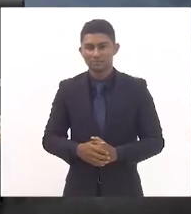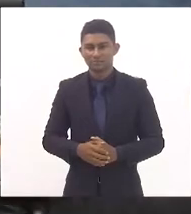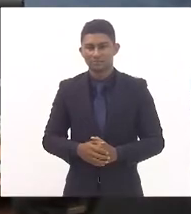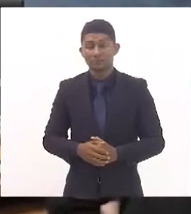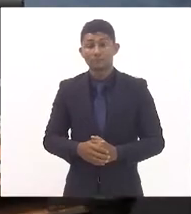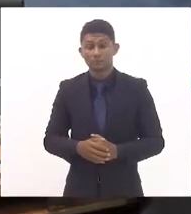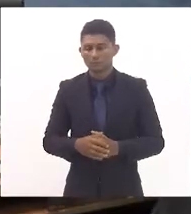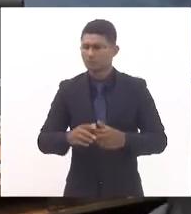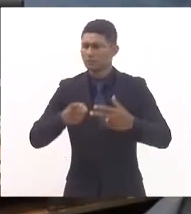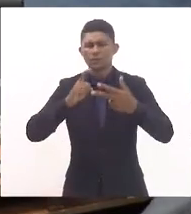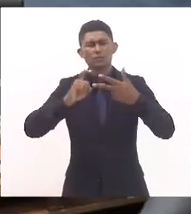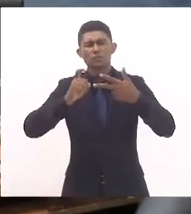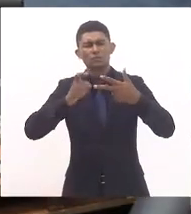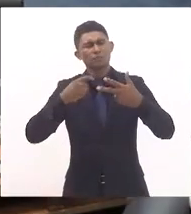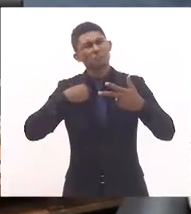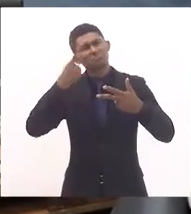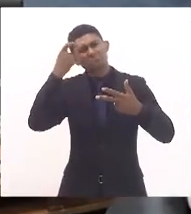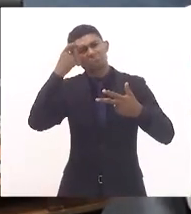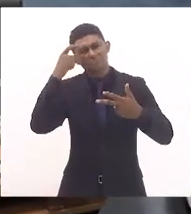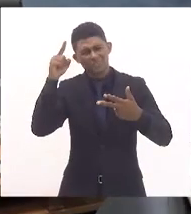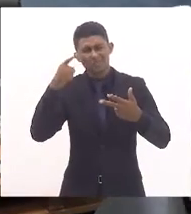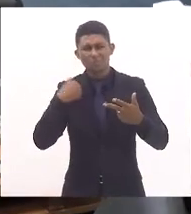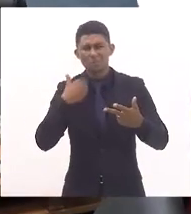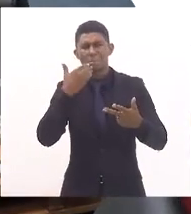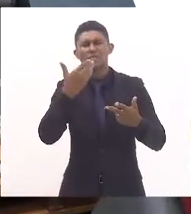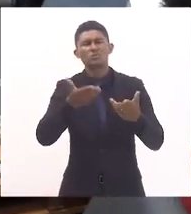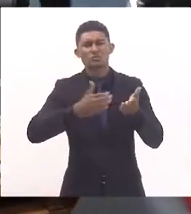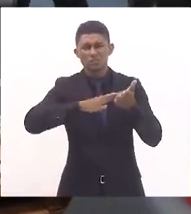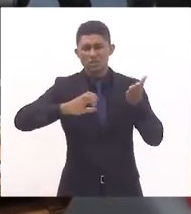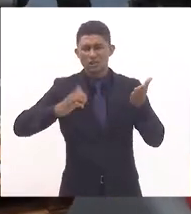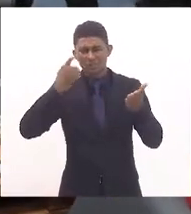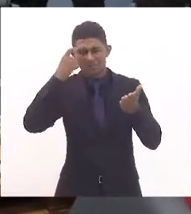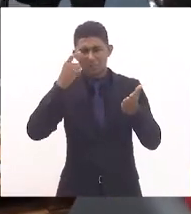Poder Executivo, eu pensei que fosse aquele que pediu para tirar dos prazos.